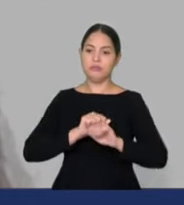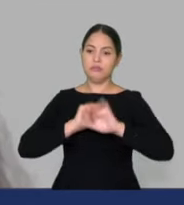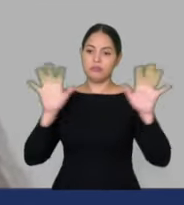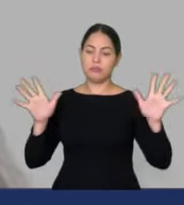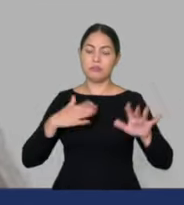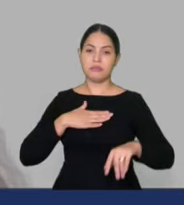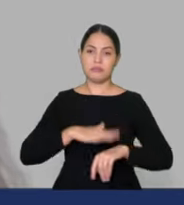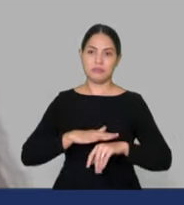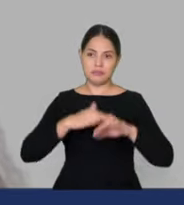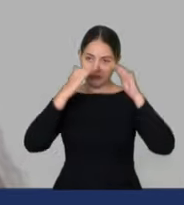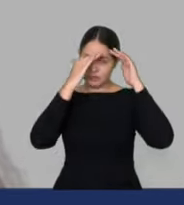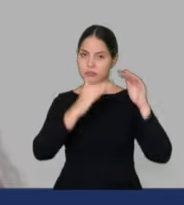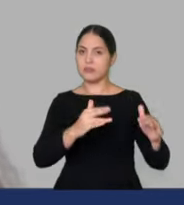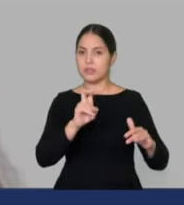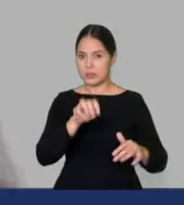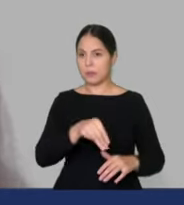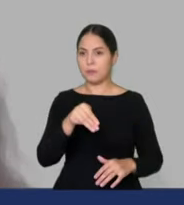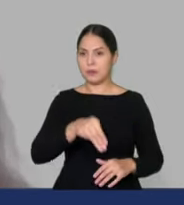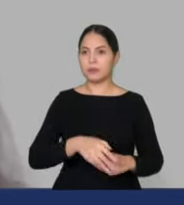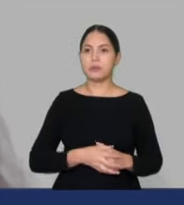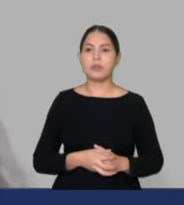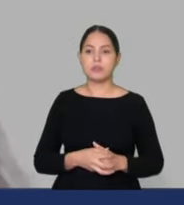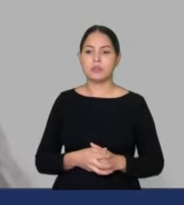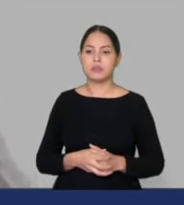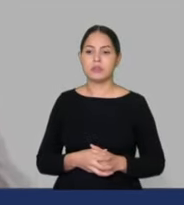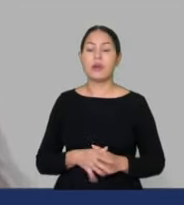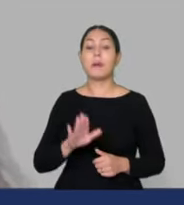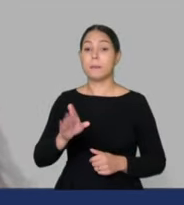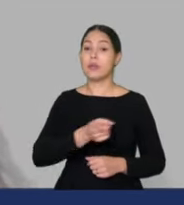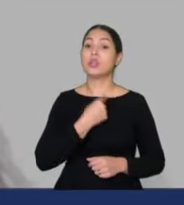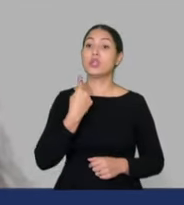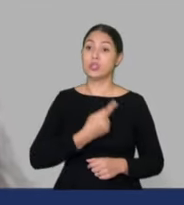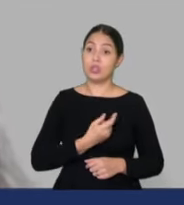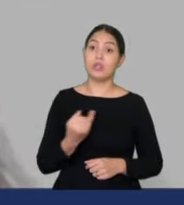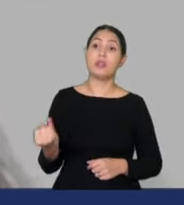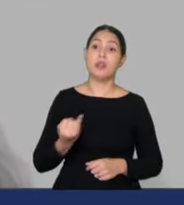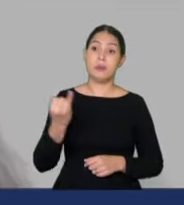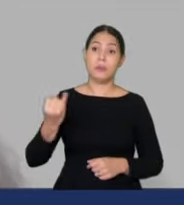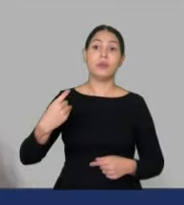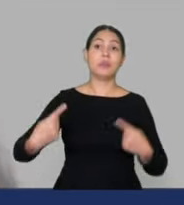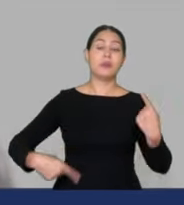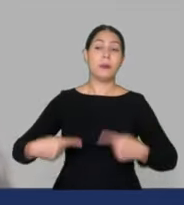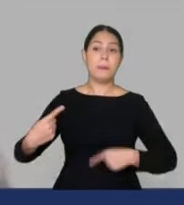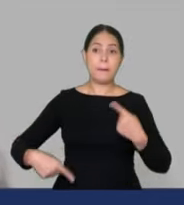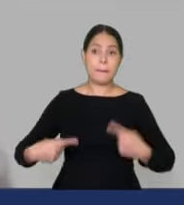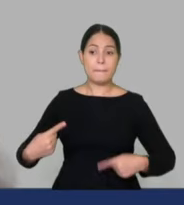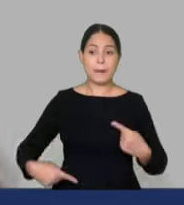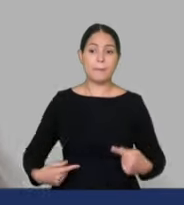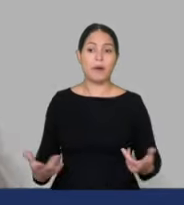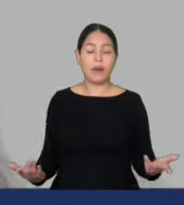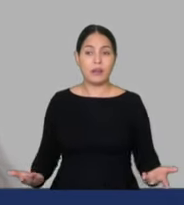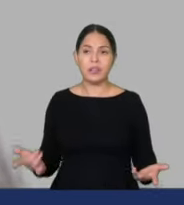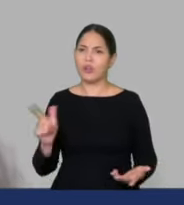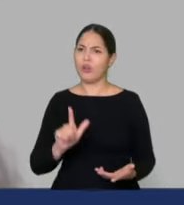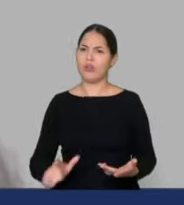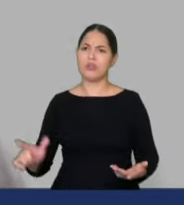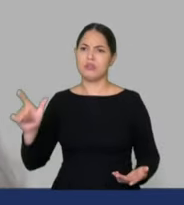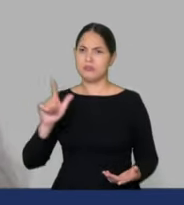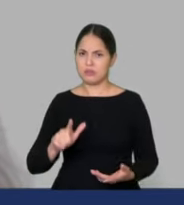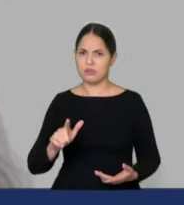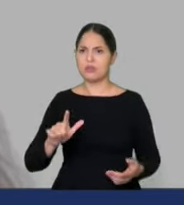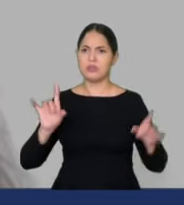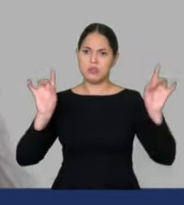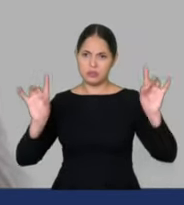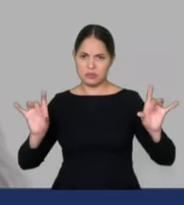mas certamente, né, é muito importante que haja muitos debates e que os congressistas, né, sobretudo o chefe